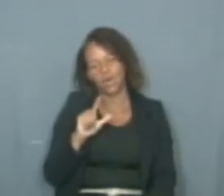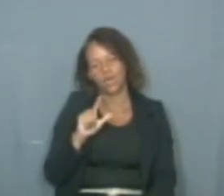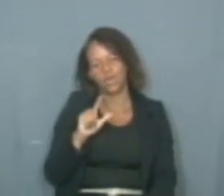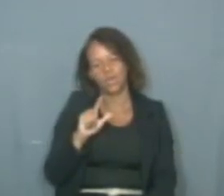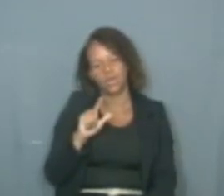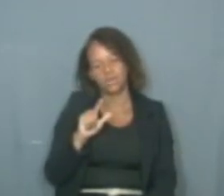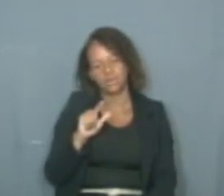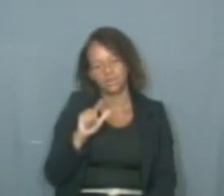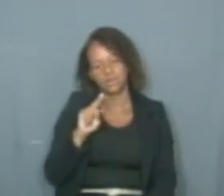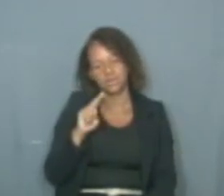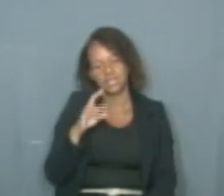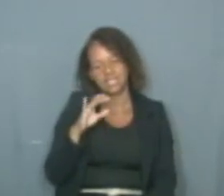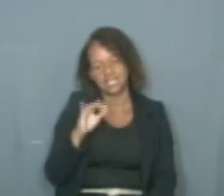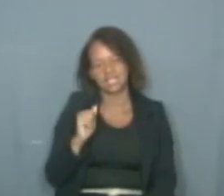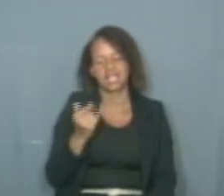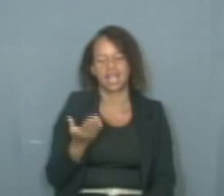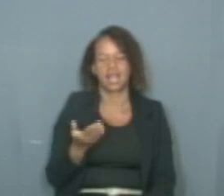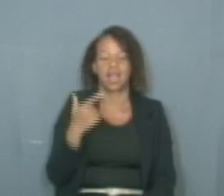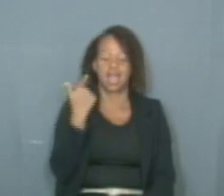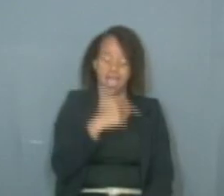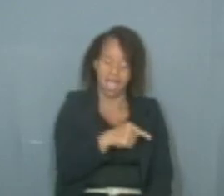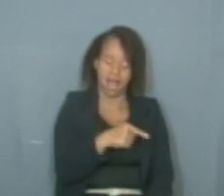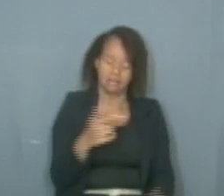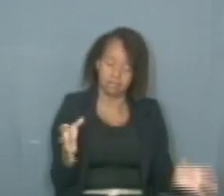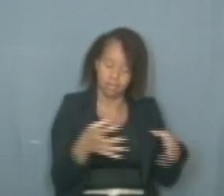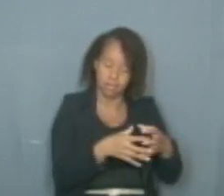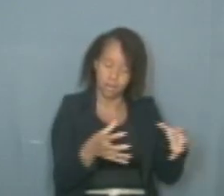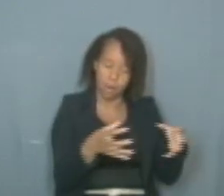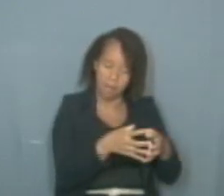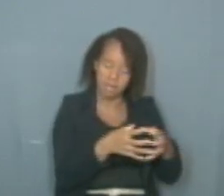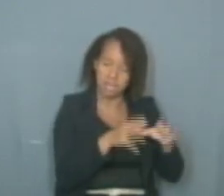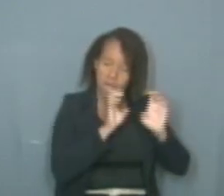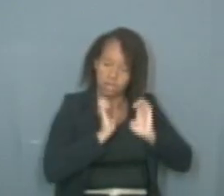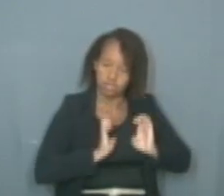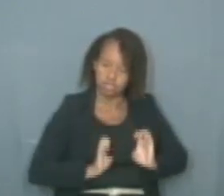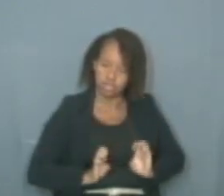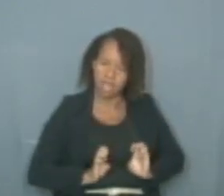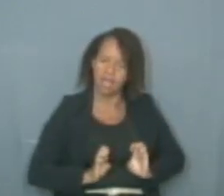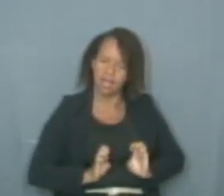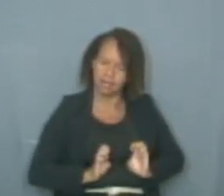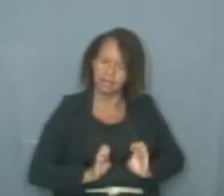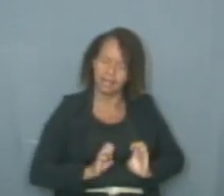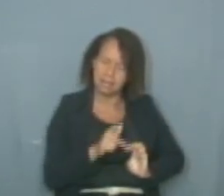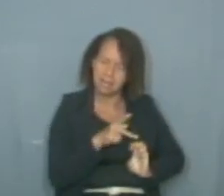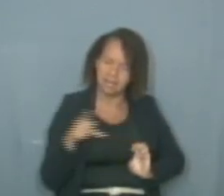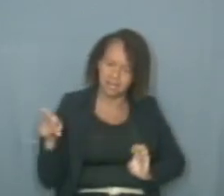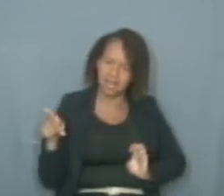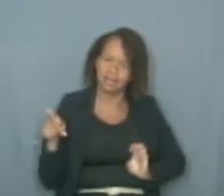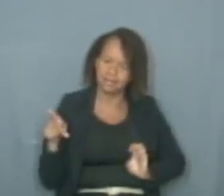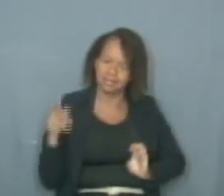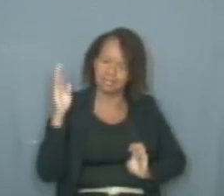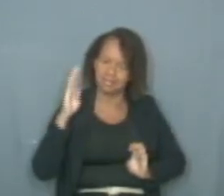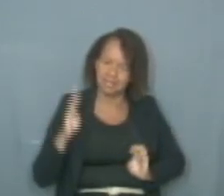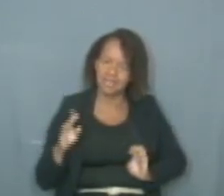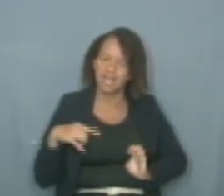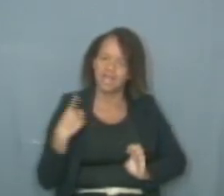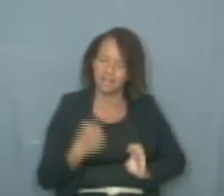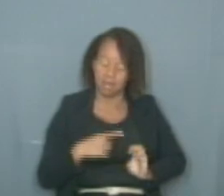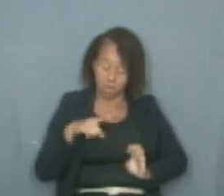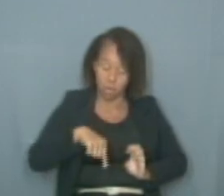foi nomeada como integrante da Comissão de Ética Pública da Presidência da República. Nós temos